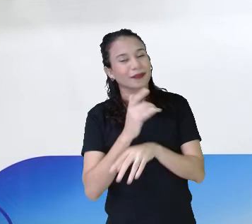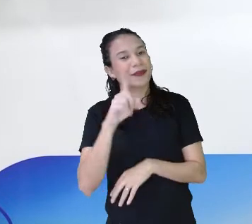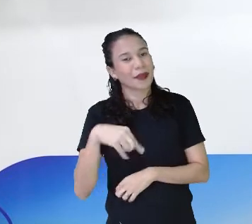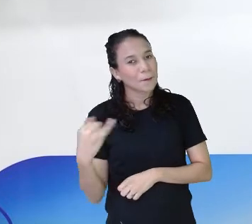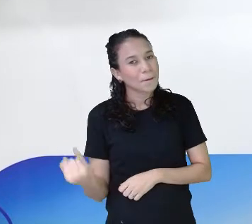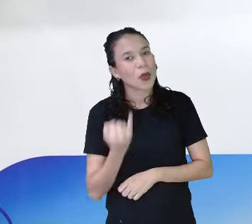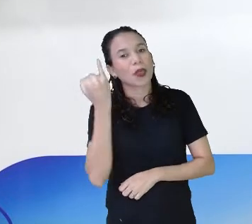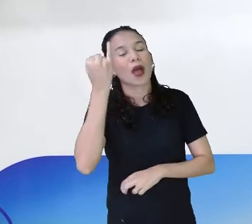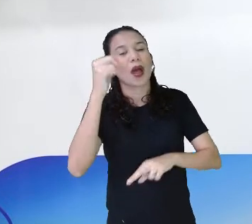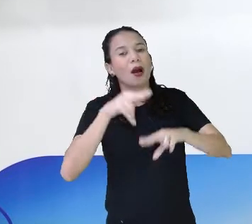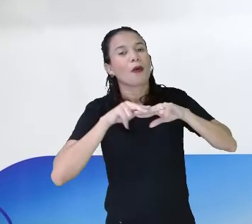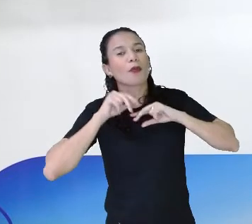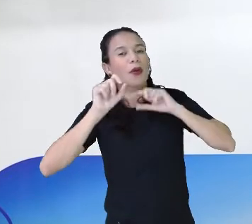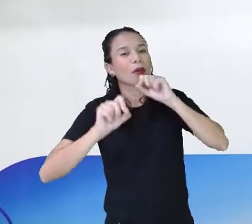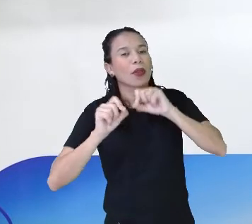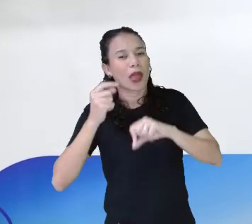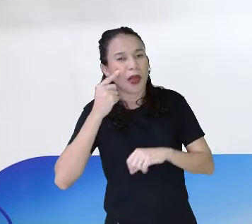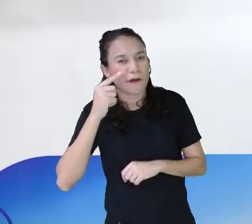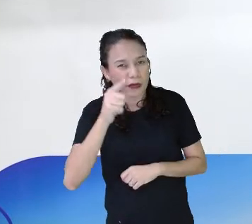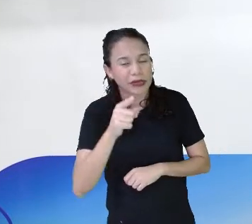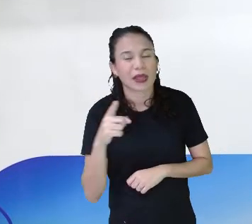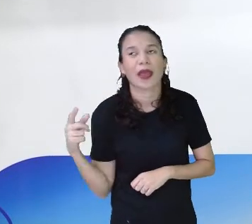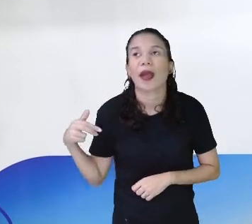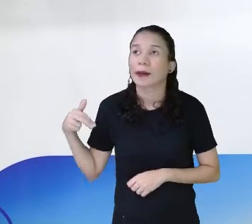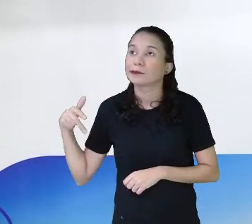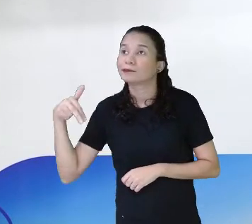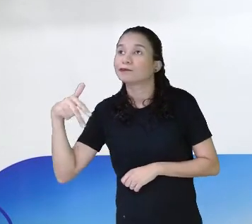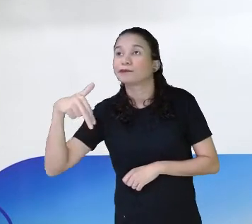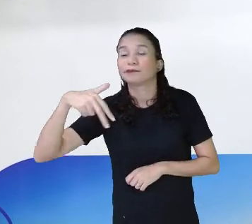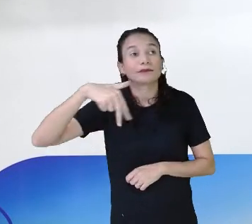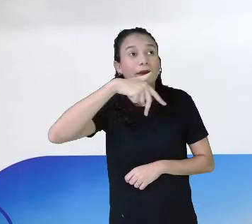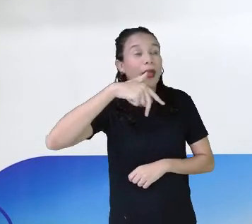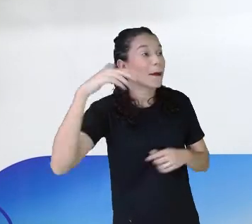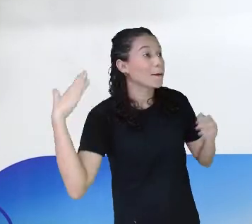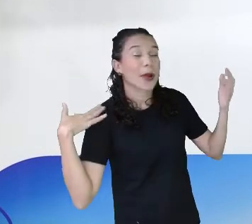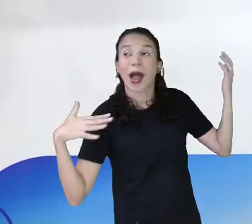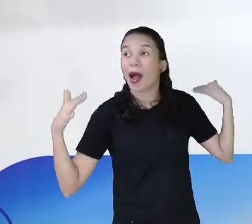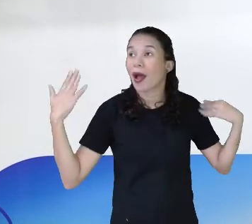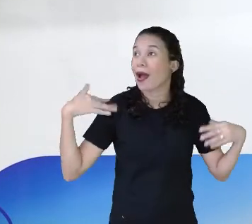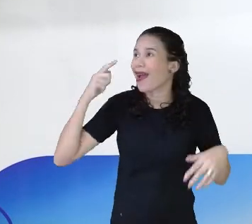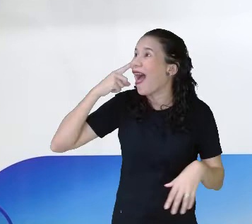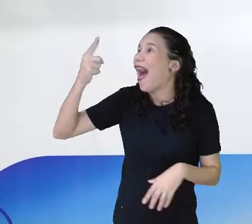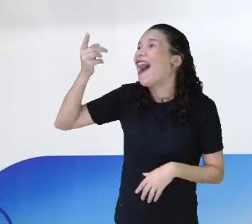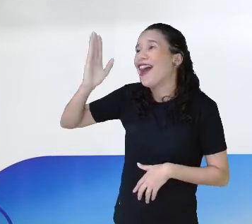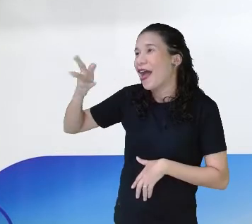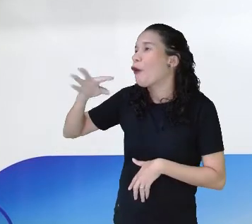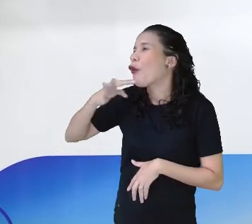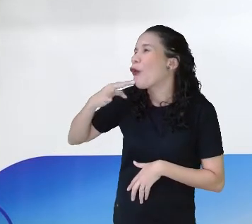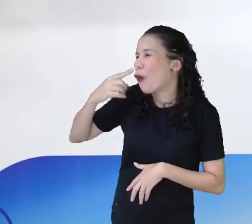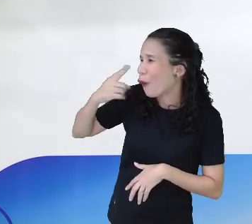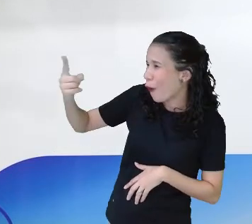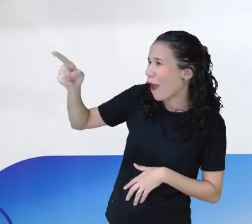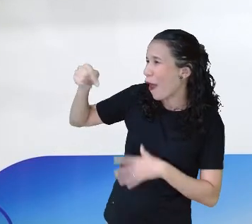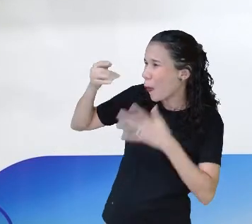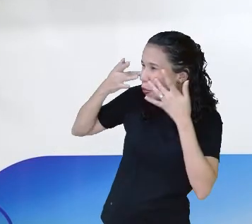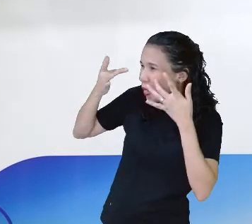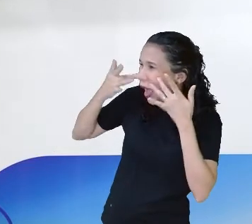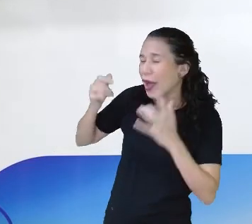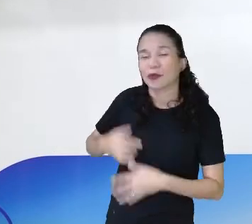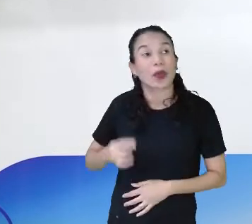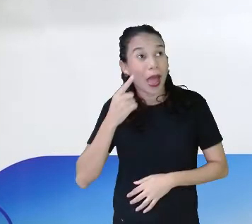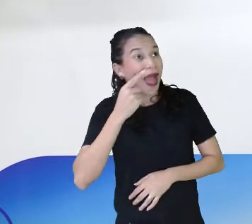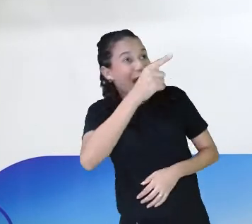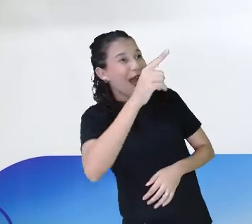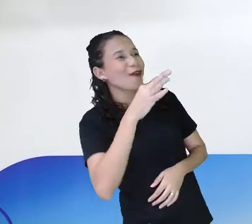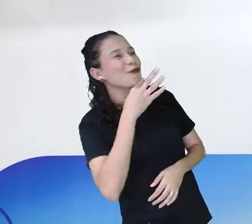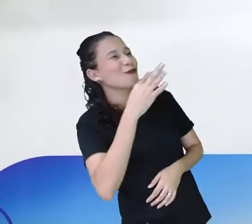importante, porque quando você estiver andando, passeando aí pela cidade, você vai, eu já ouvi falar, esse é o Teatro Santa Isabel.